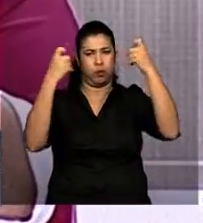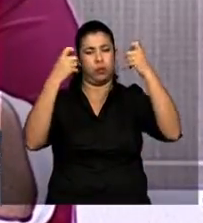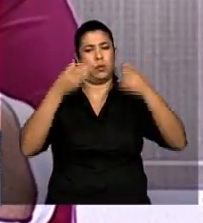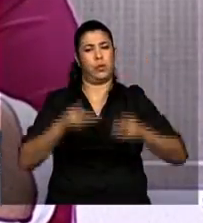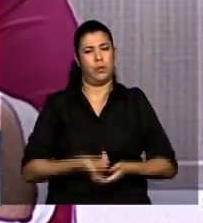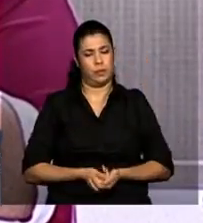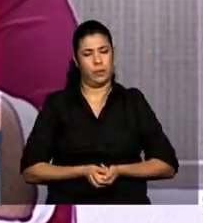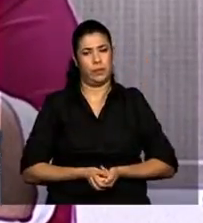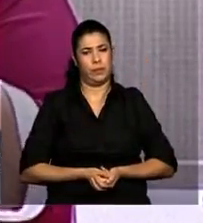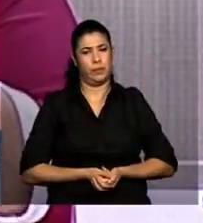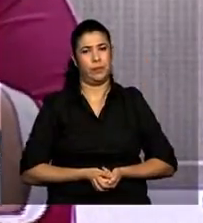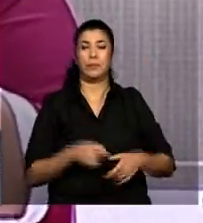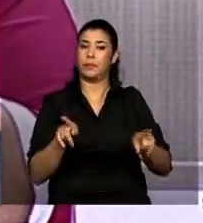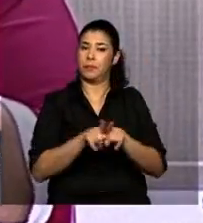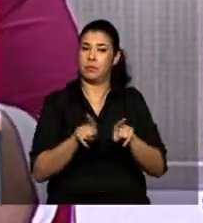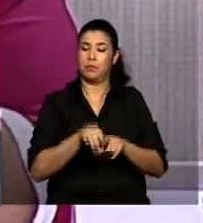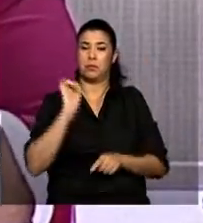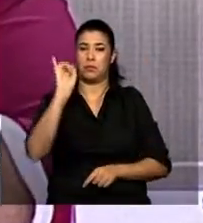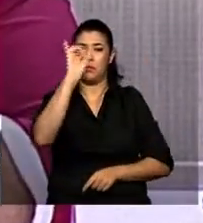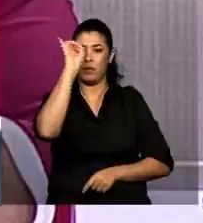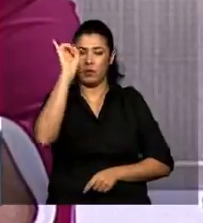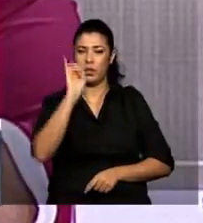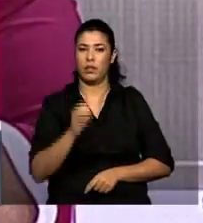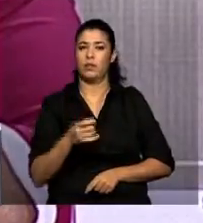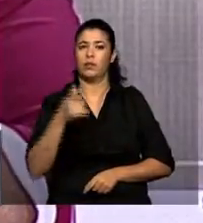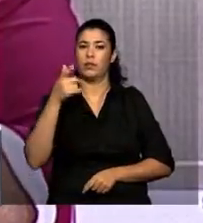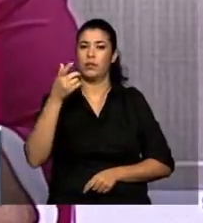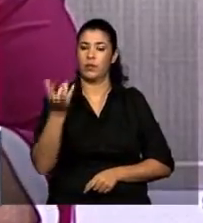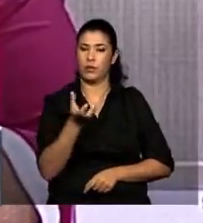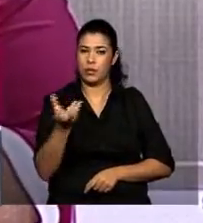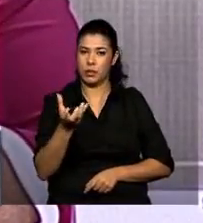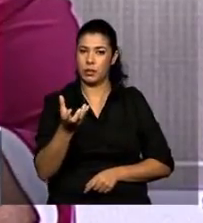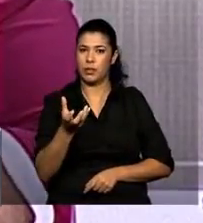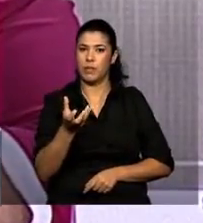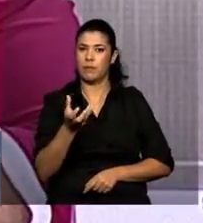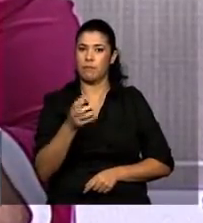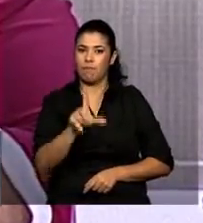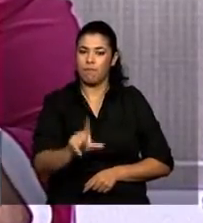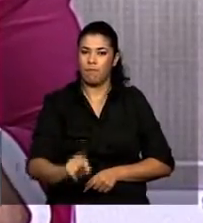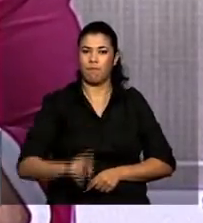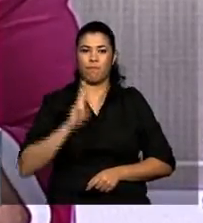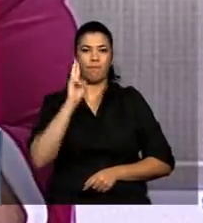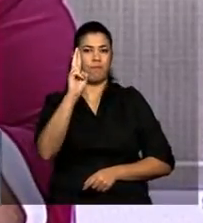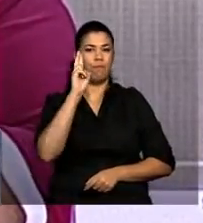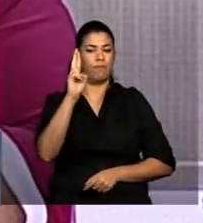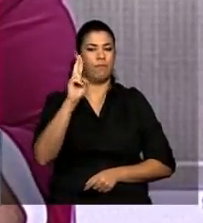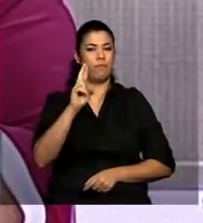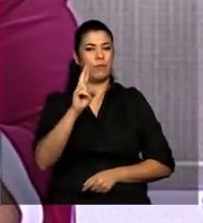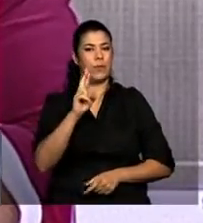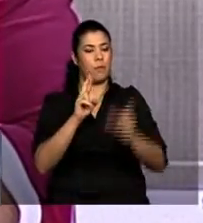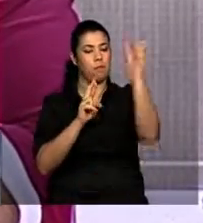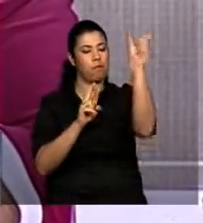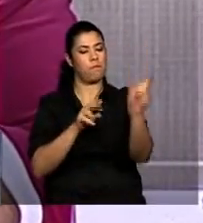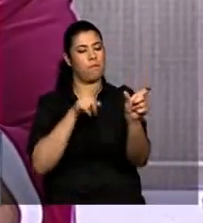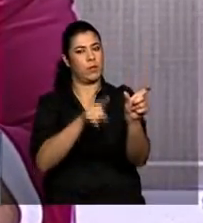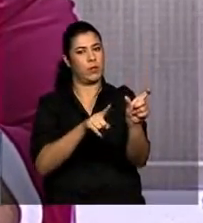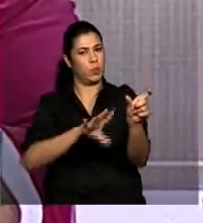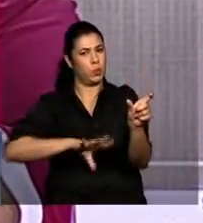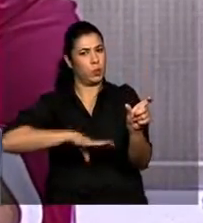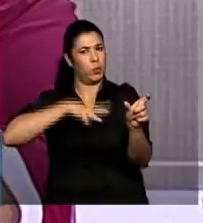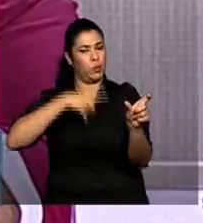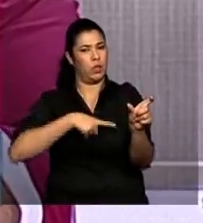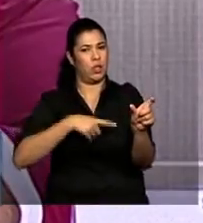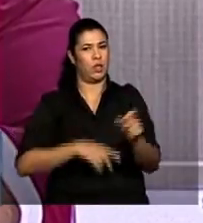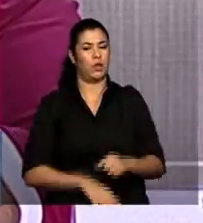violência. E é muito importante, eu quero aqui, inclusive, realçar a posição corajosa do Procurador-Geral